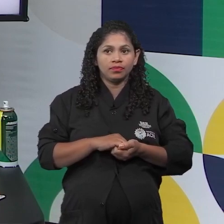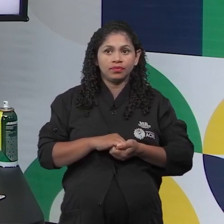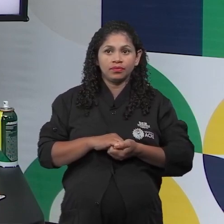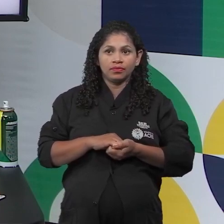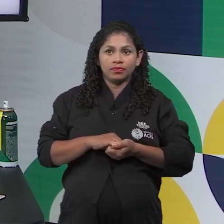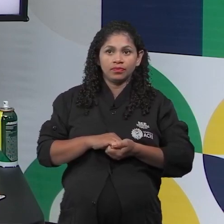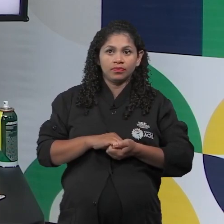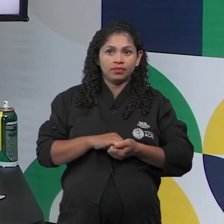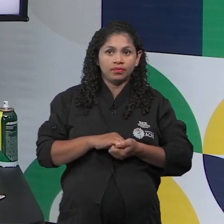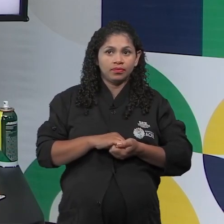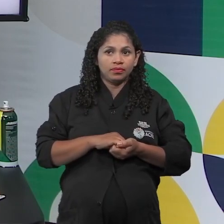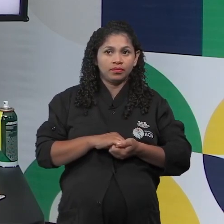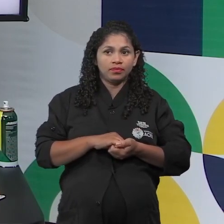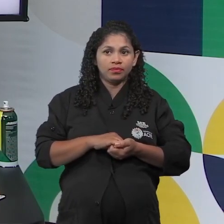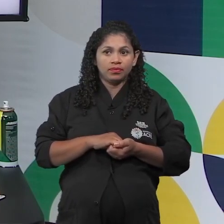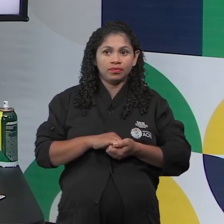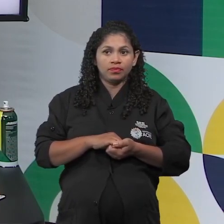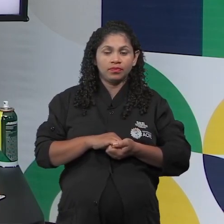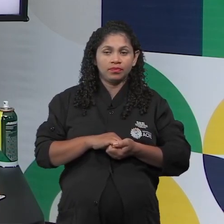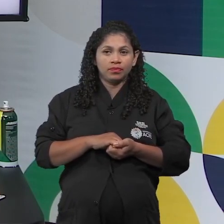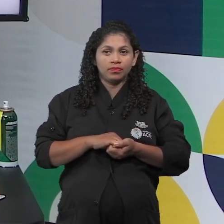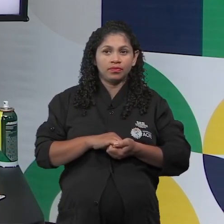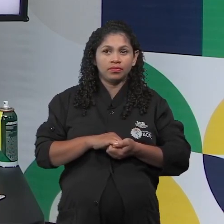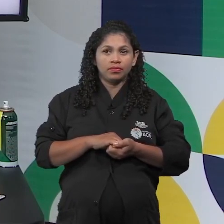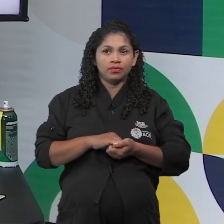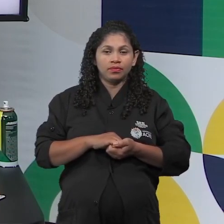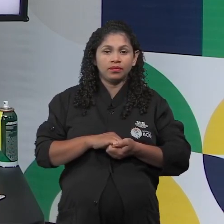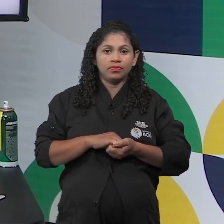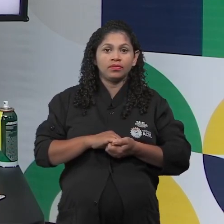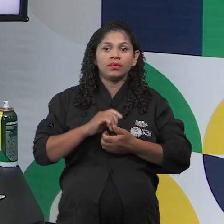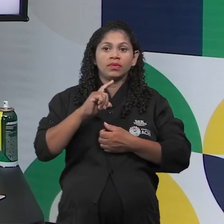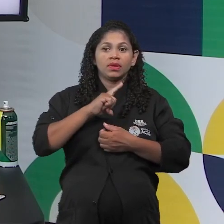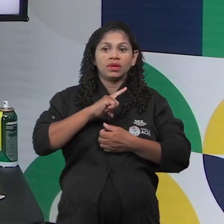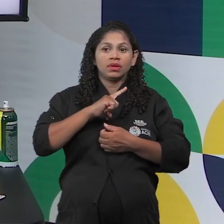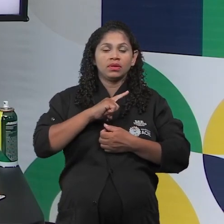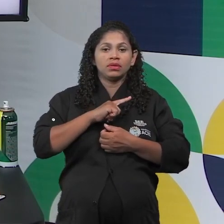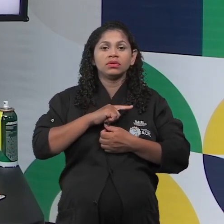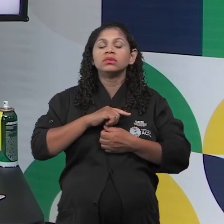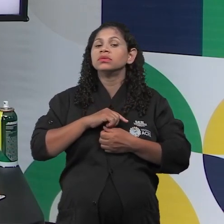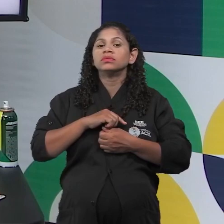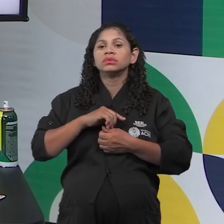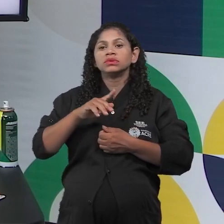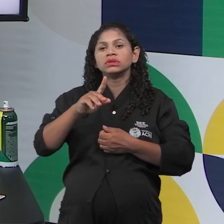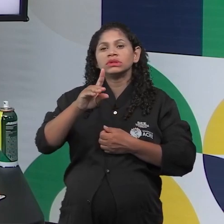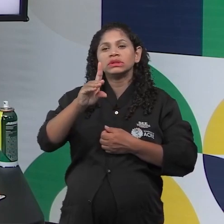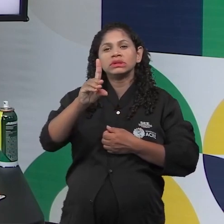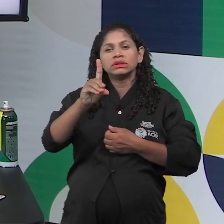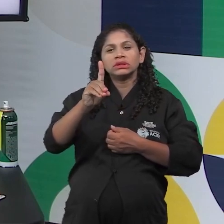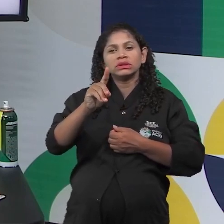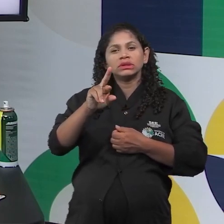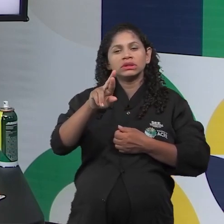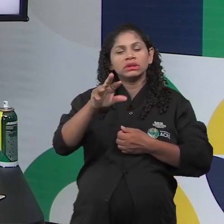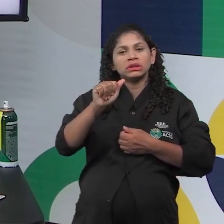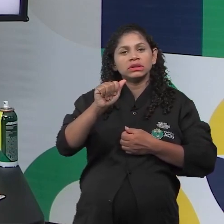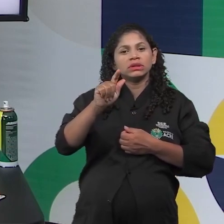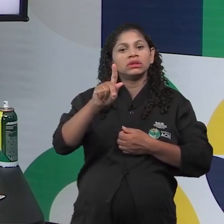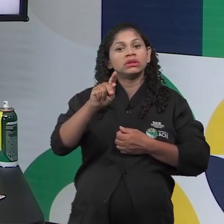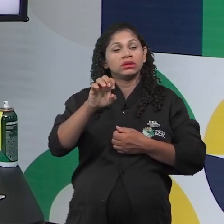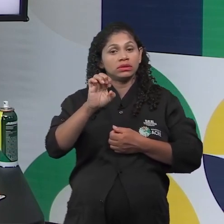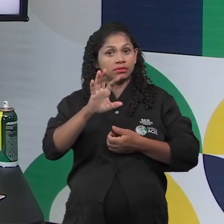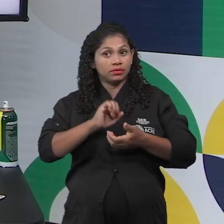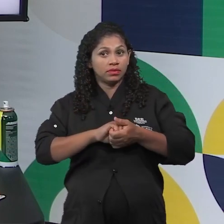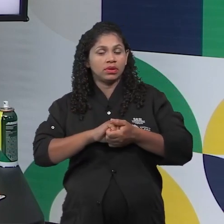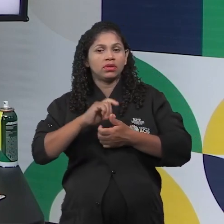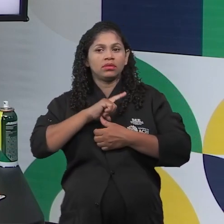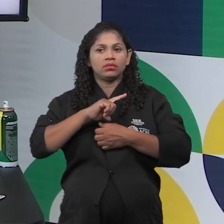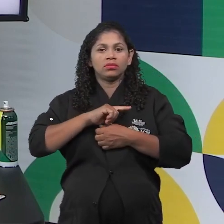cápsula gelatinosa mole. E a gente também tem as drágeas. As drágeas, elas vão ter um revestimento, né? Então,